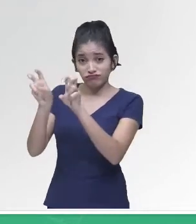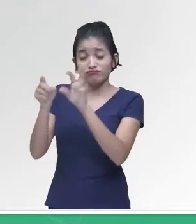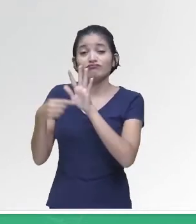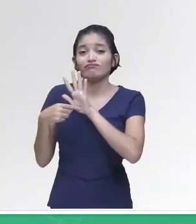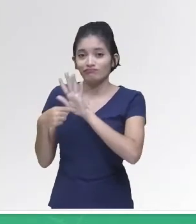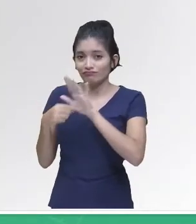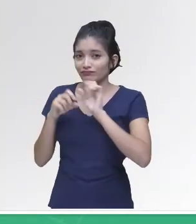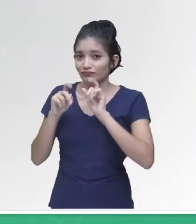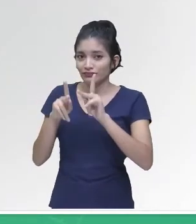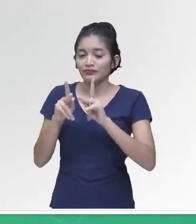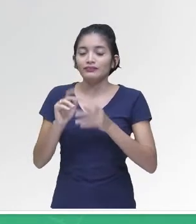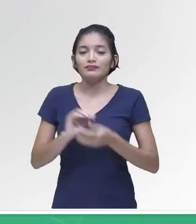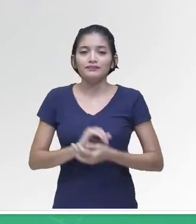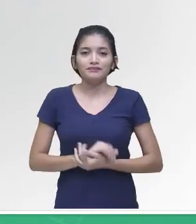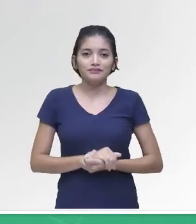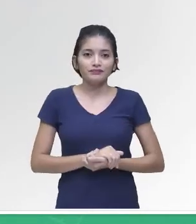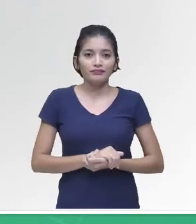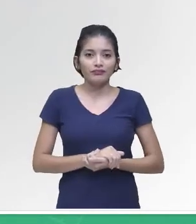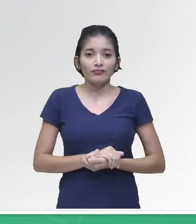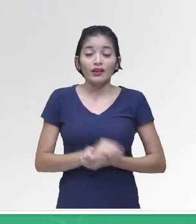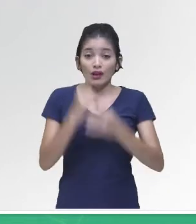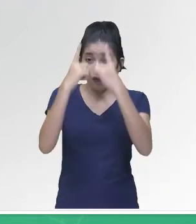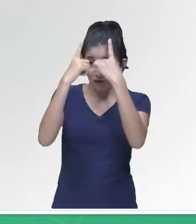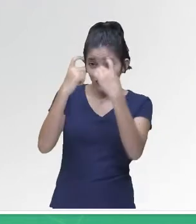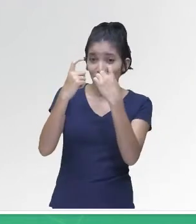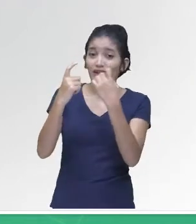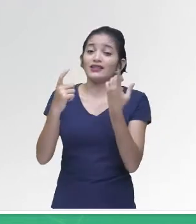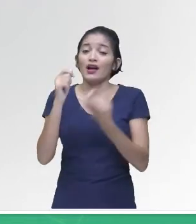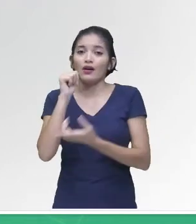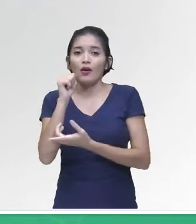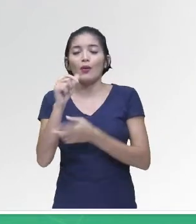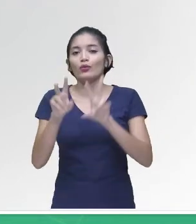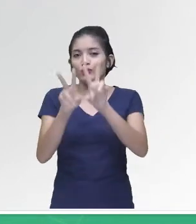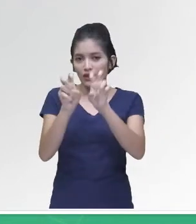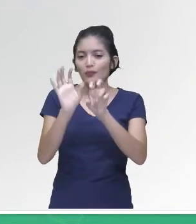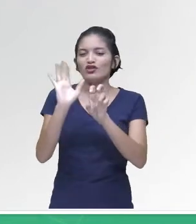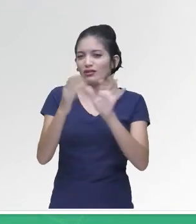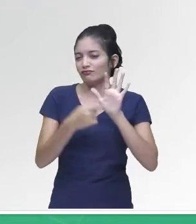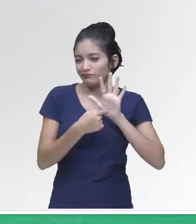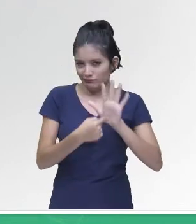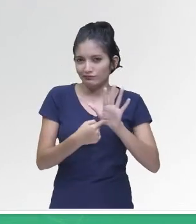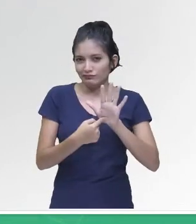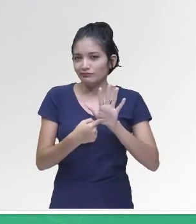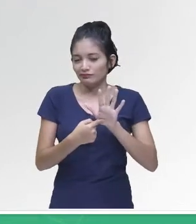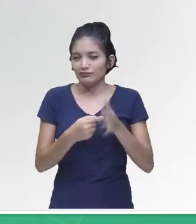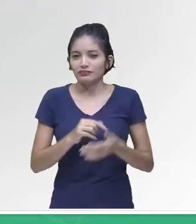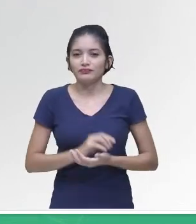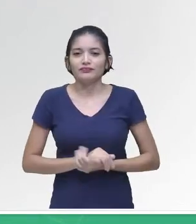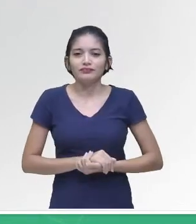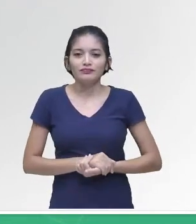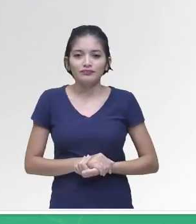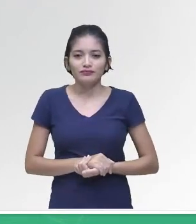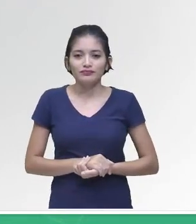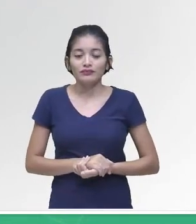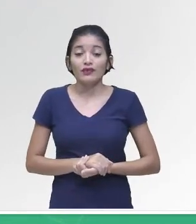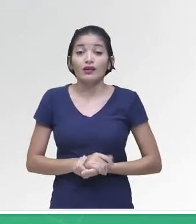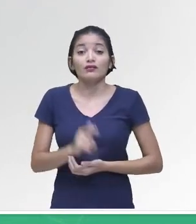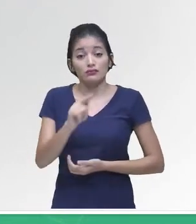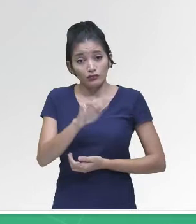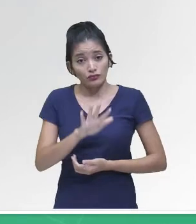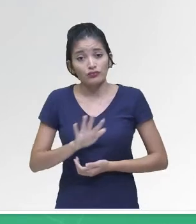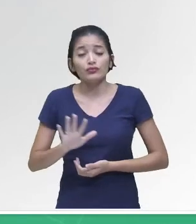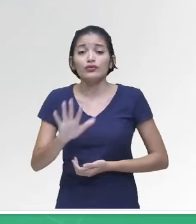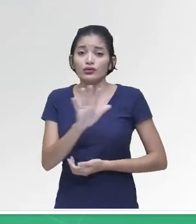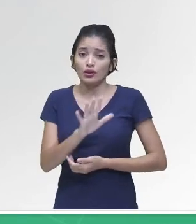opinião, ok? Olha aí. Então, violência contra a mulher é o título, que já está ali destacado para nós, né? E, em geral,